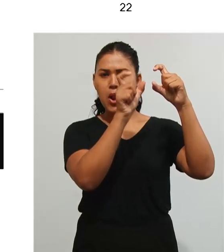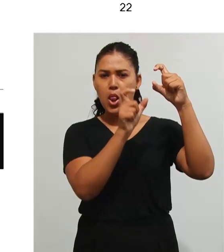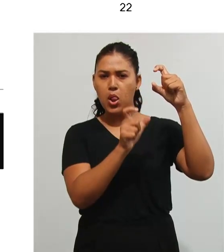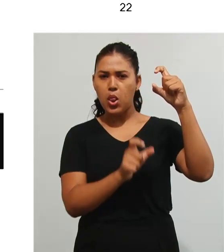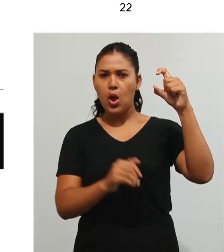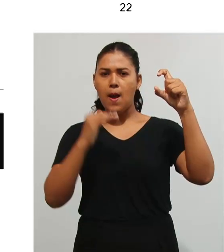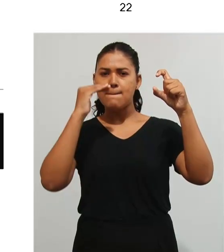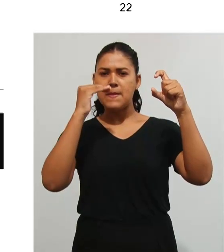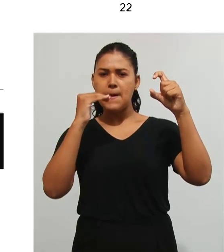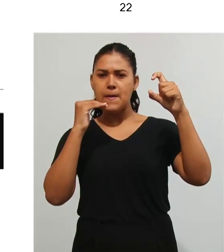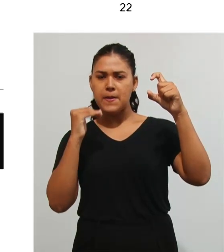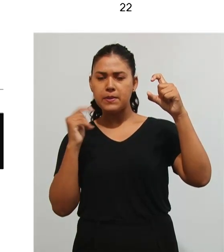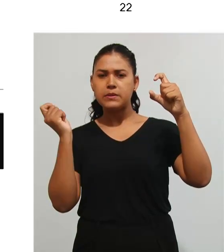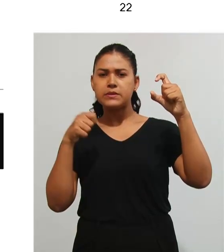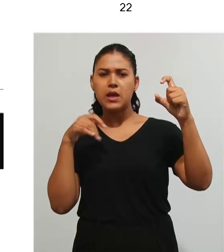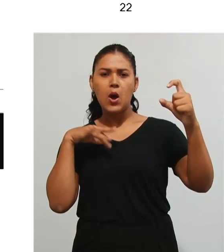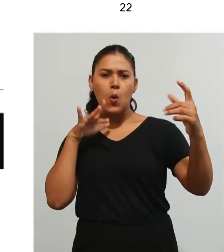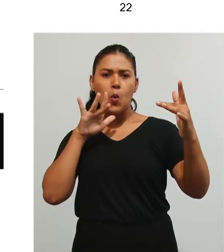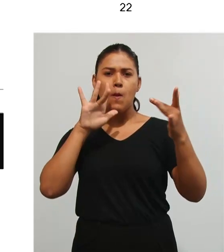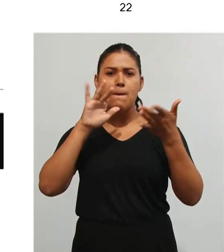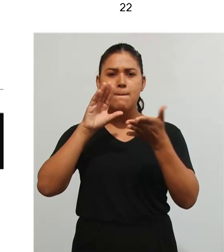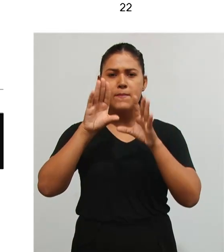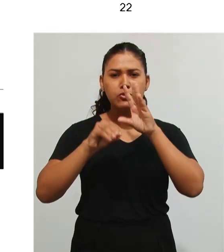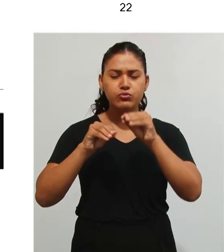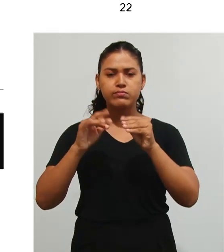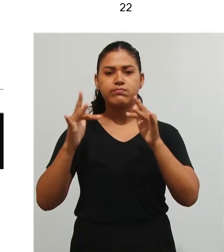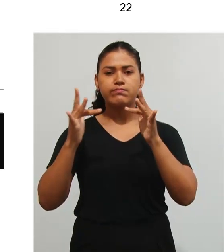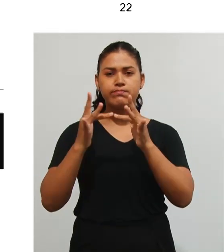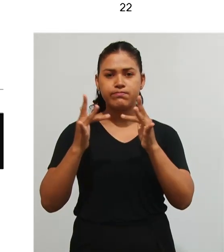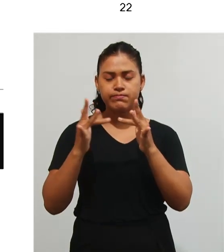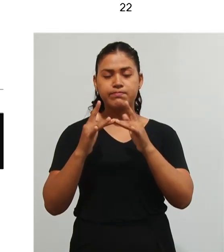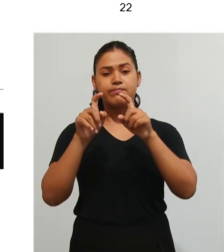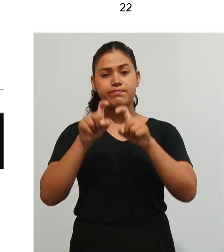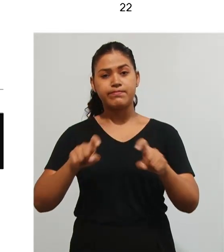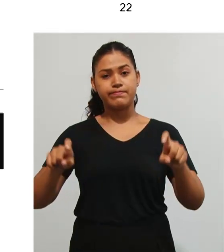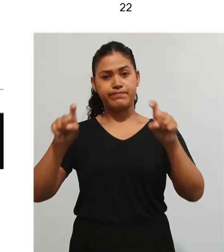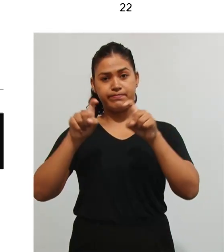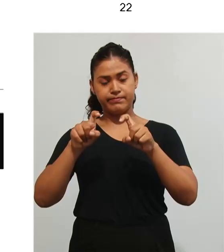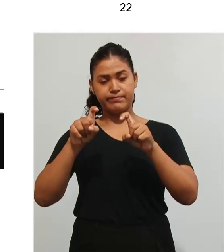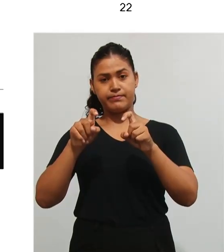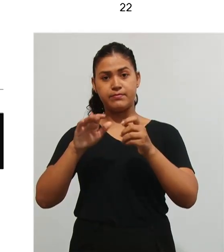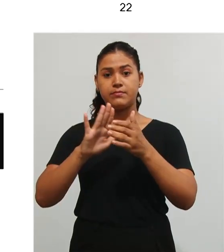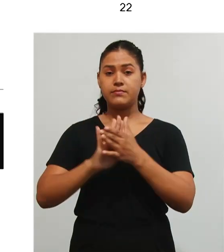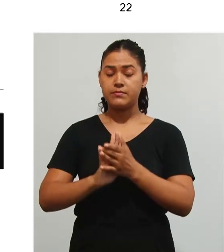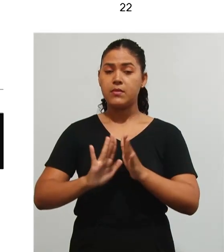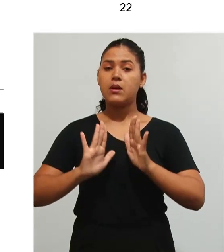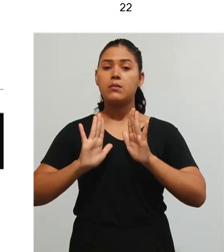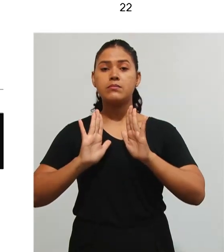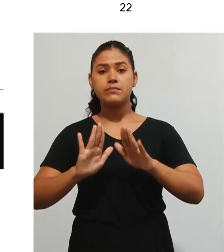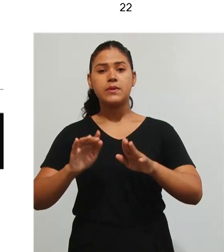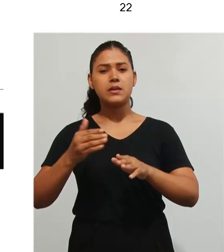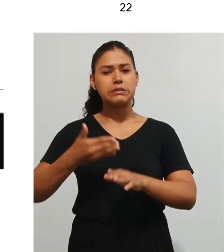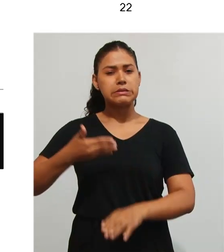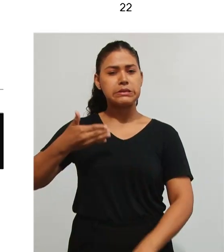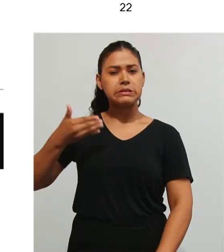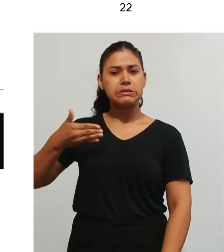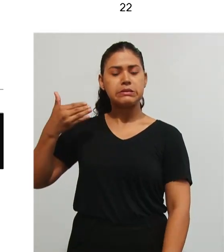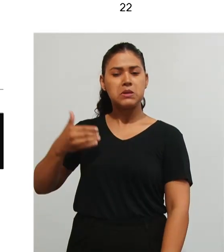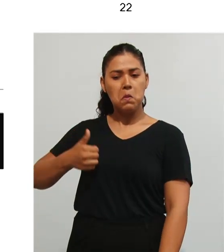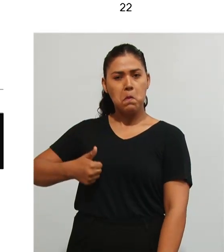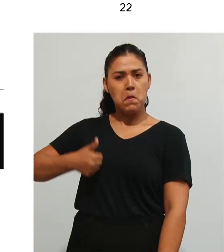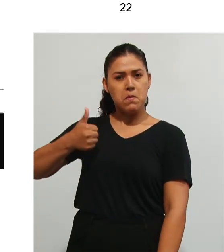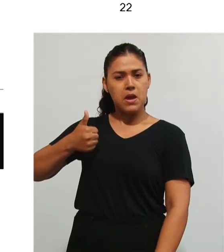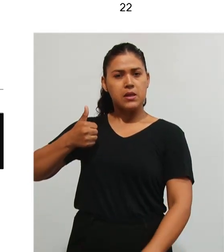janelas que facilitam a interação do usuário com o computador. Em contrapartida, os primeiros sistemas